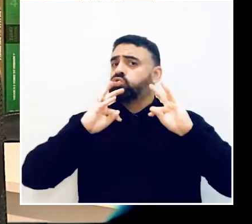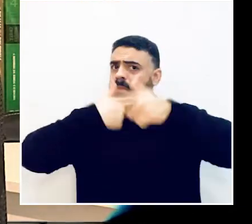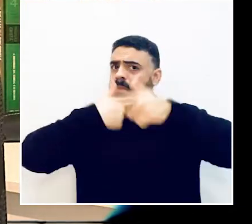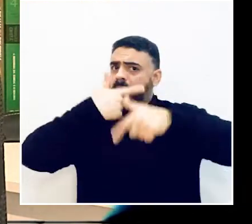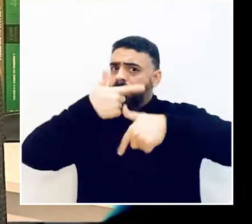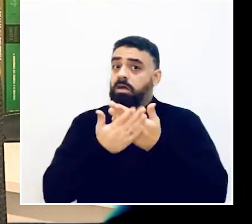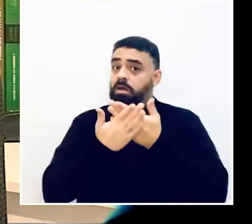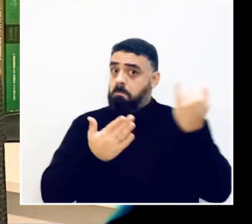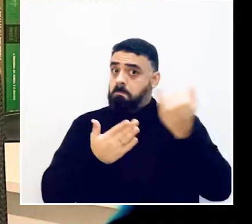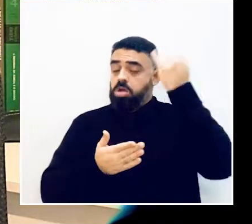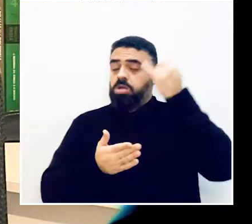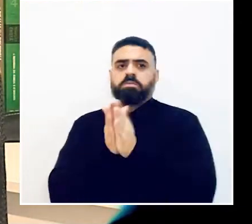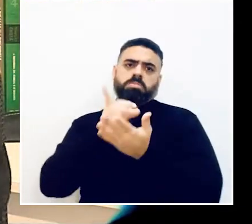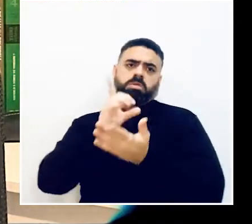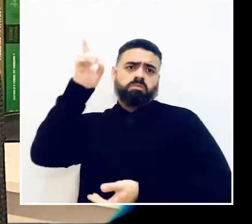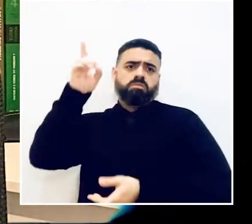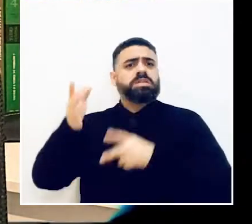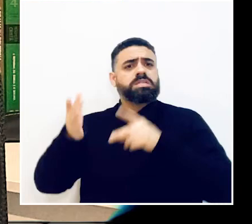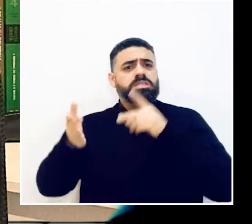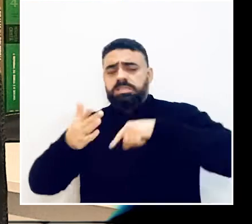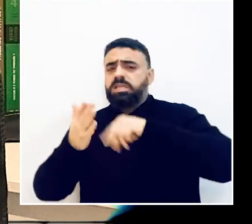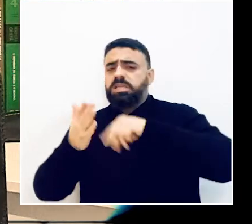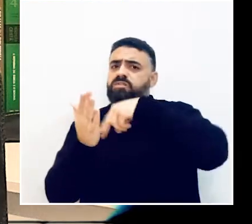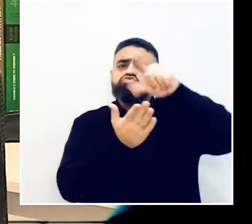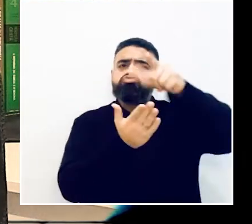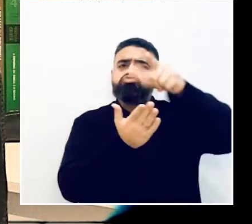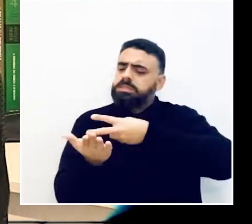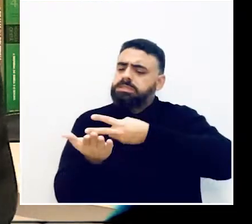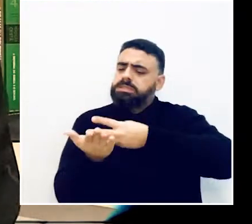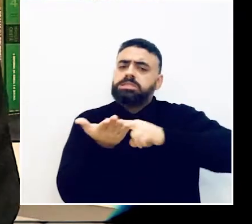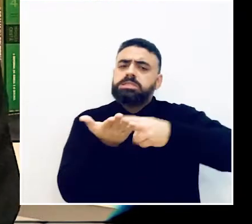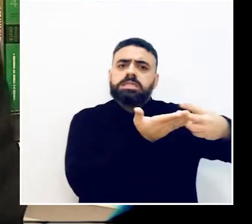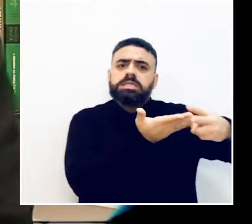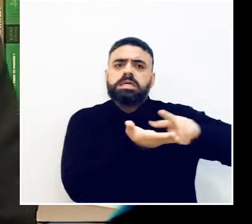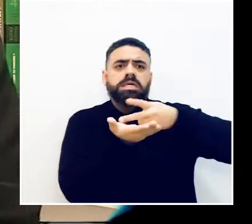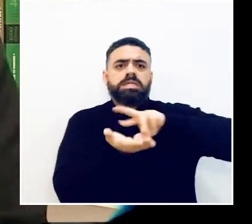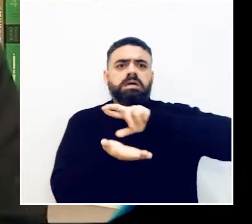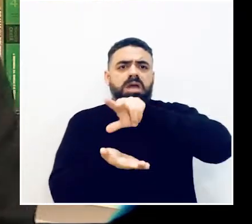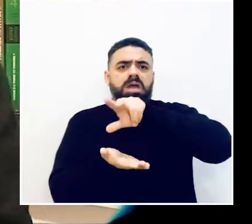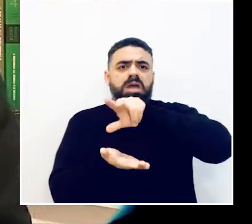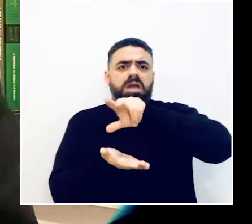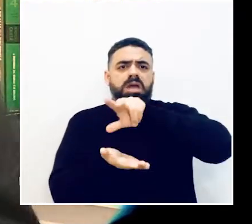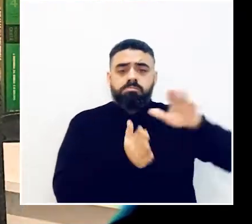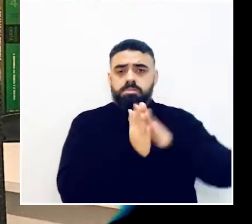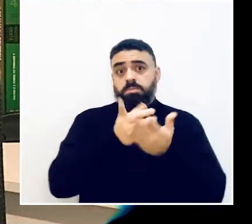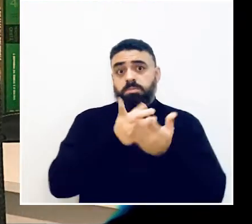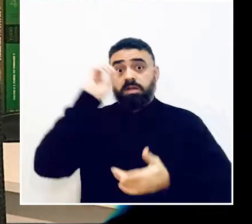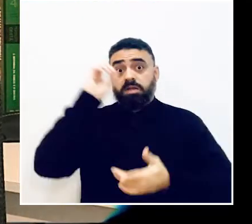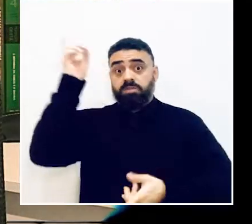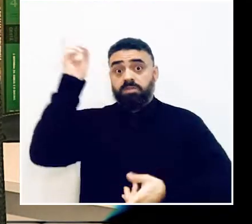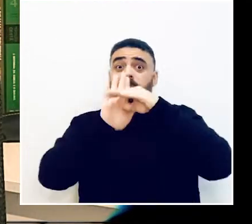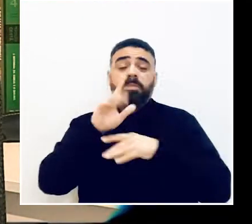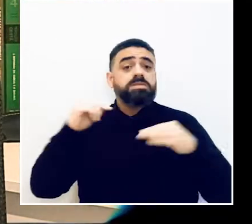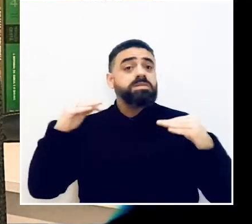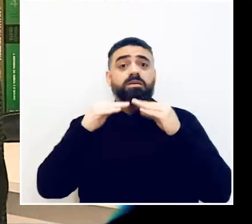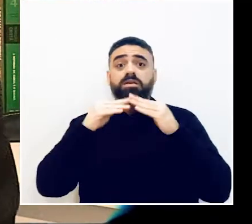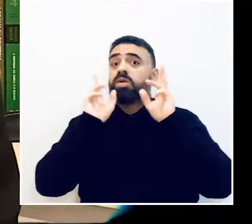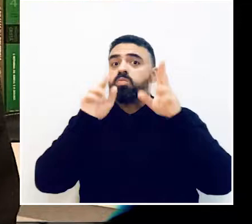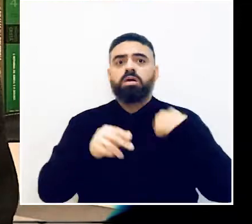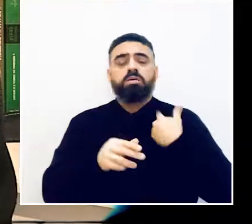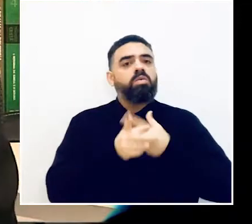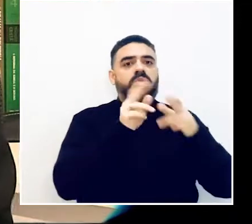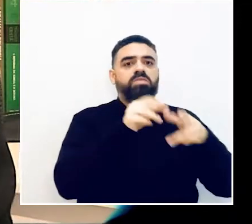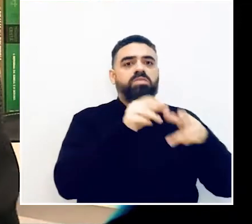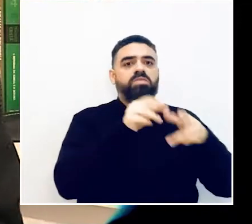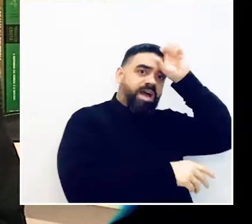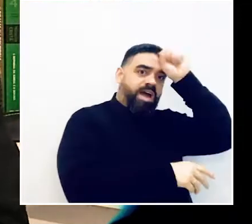foram escritos pela primeira vez, na língua original deles. Observe várias traduções da Bíblia. E aí eu falo